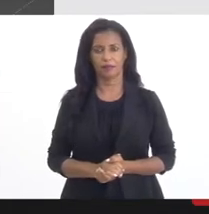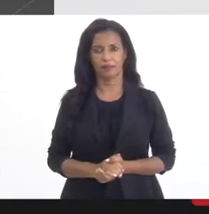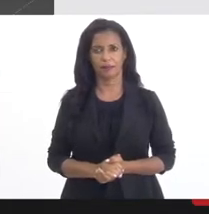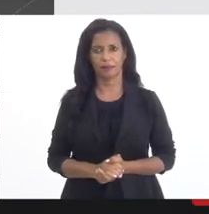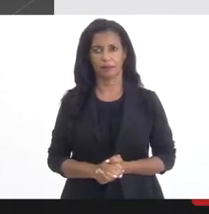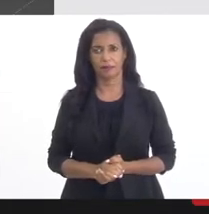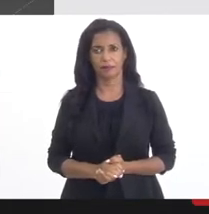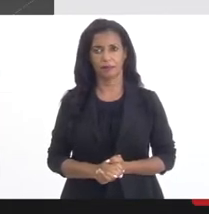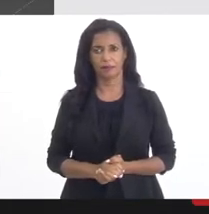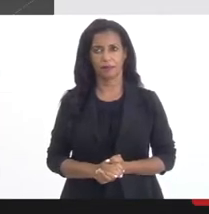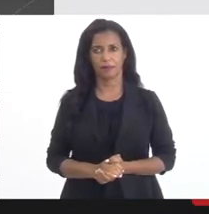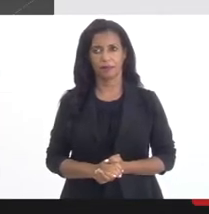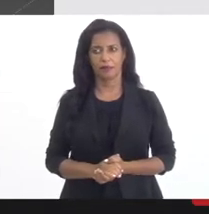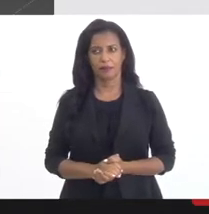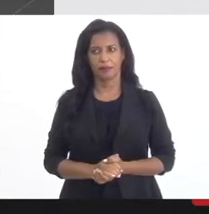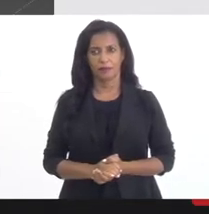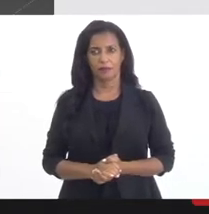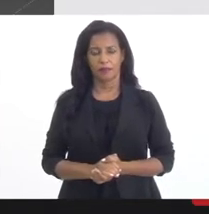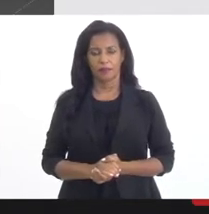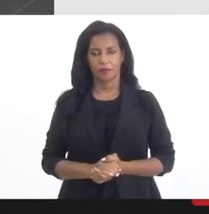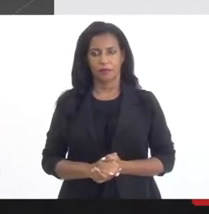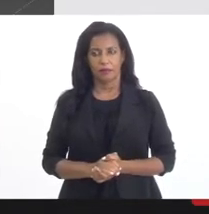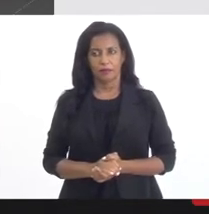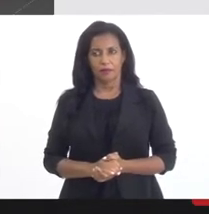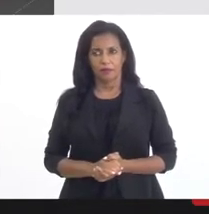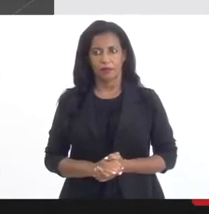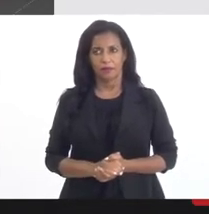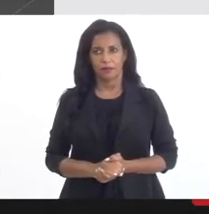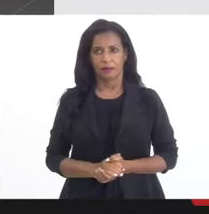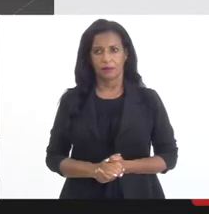Próximo, por favor. Próximo, por favor.